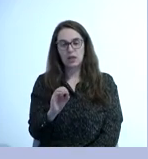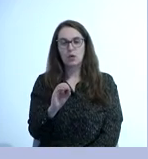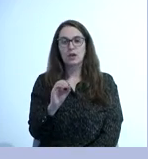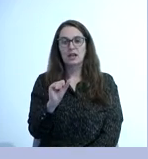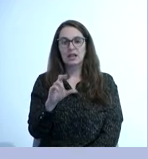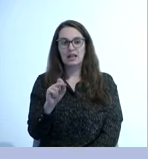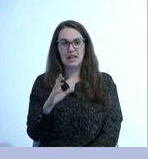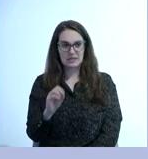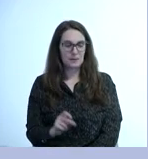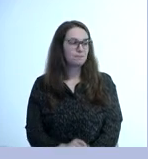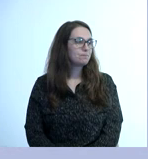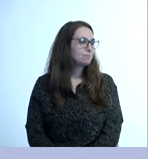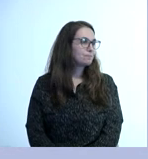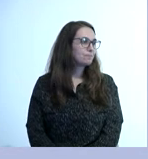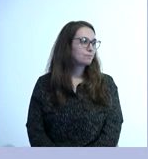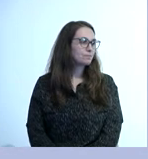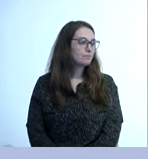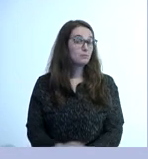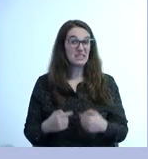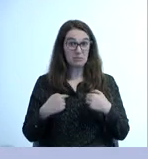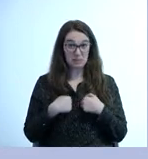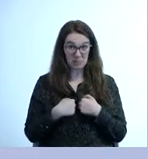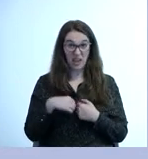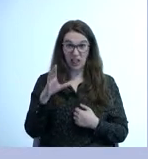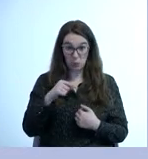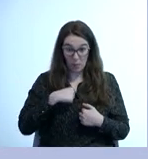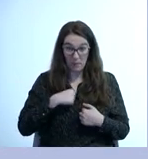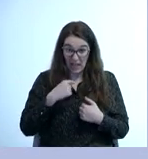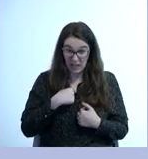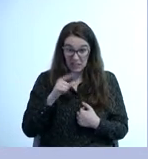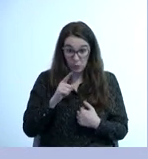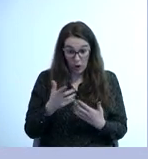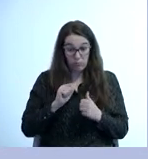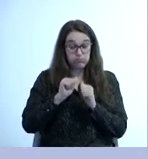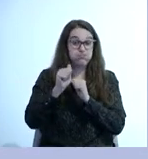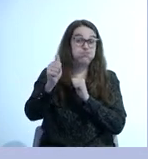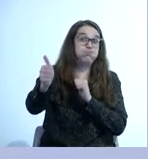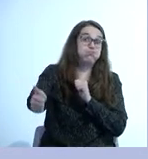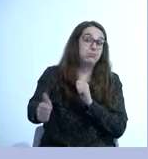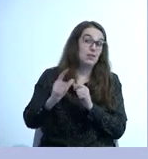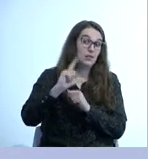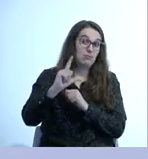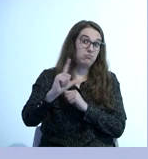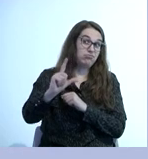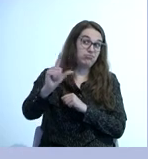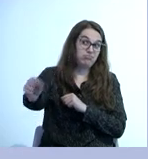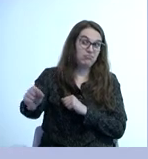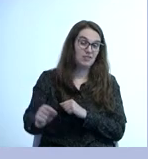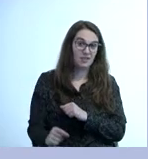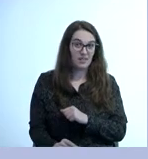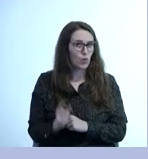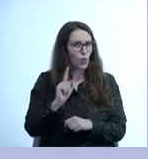Bem, para Lisboa, para mim agora é muito mais longe, mas por razões não